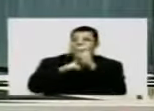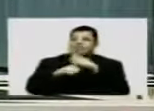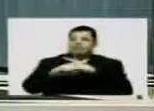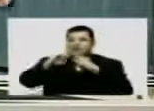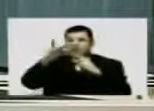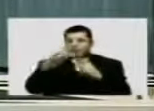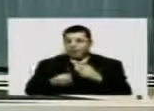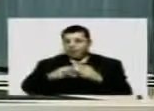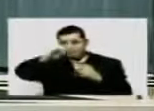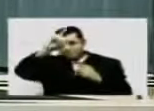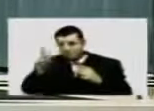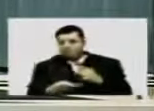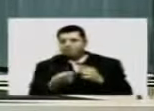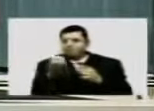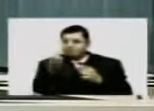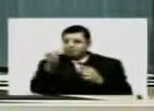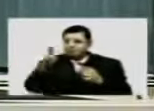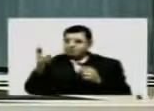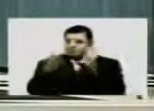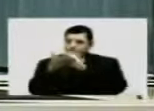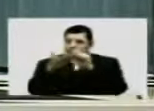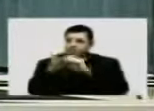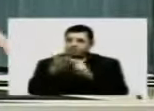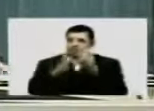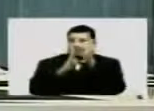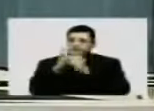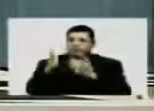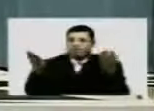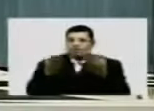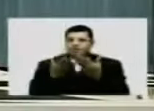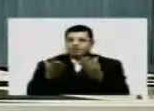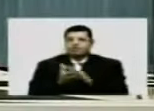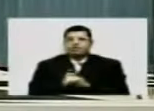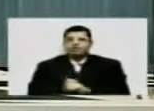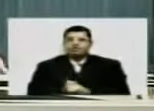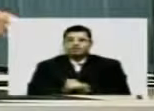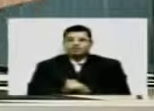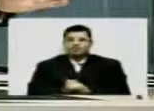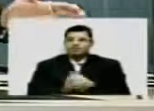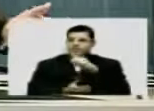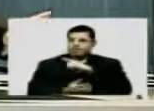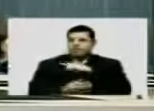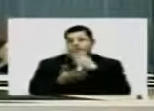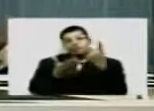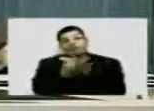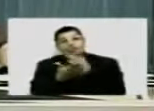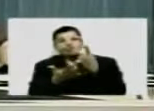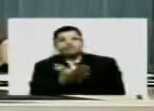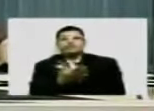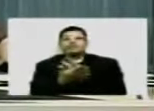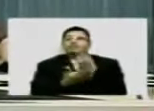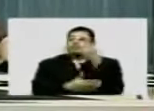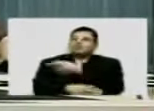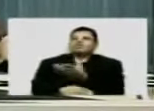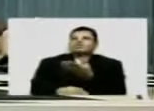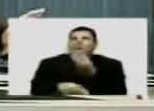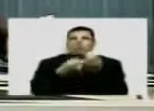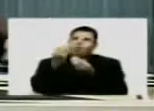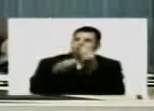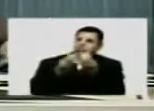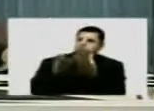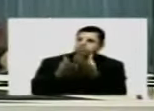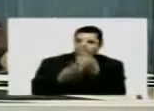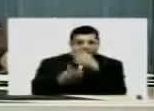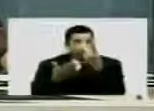deve 2 milhões e 700 mil reais inscritos na dívida ativa da União. Tem alguma coisa errada.